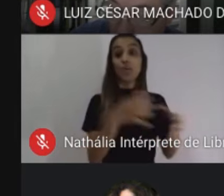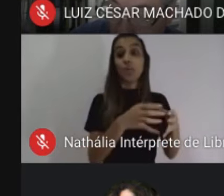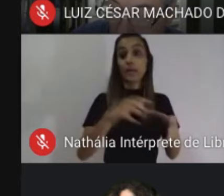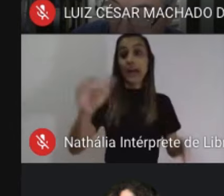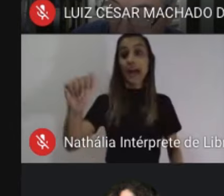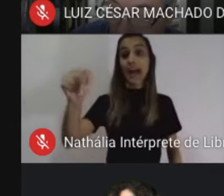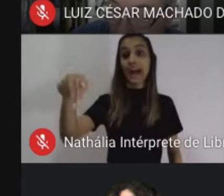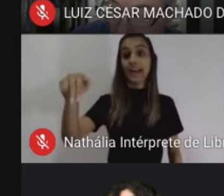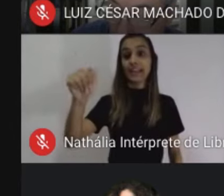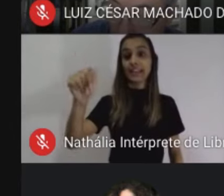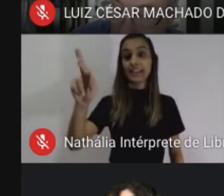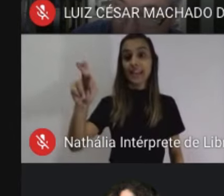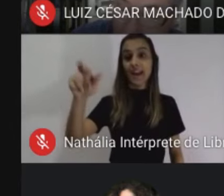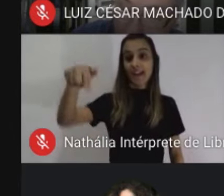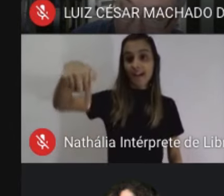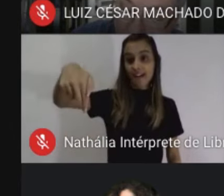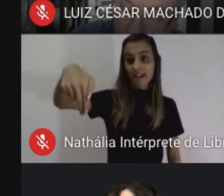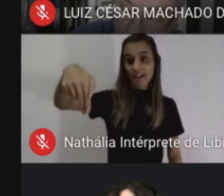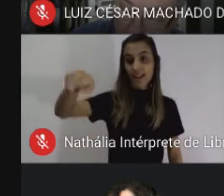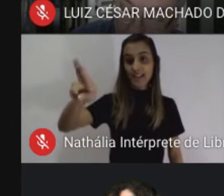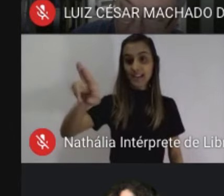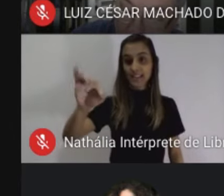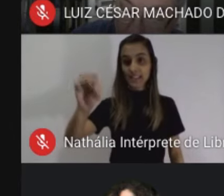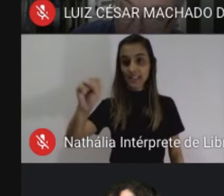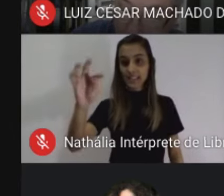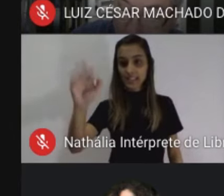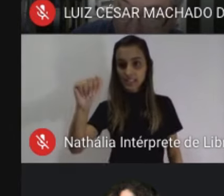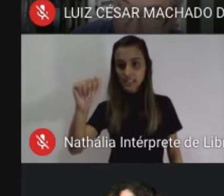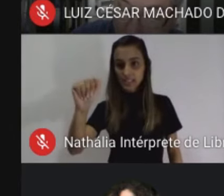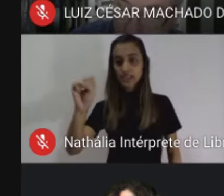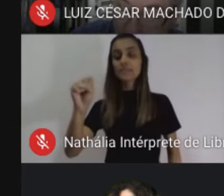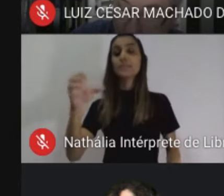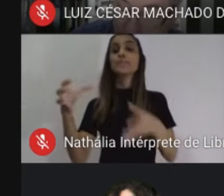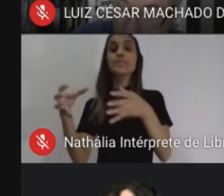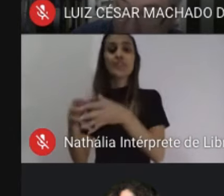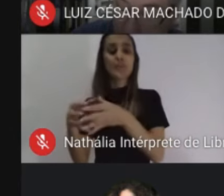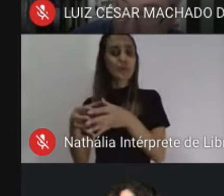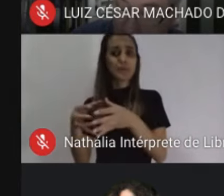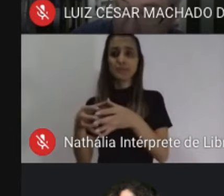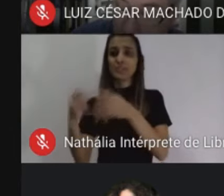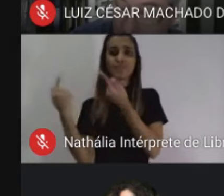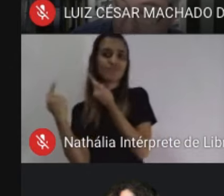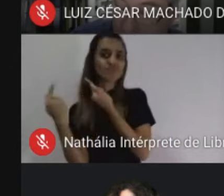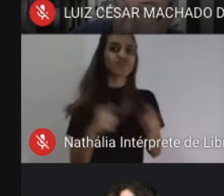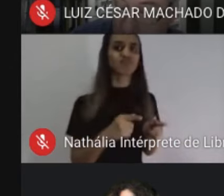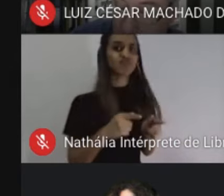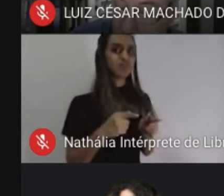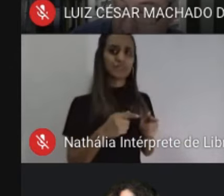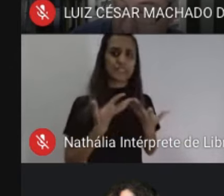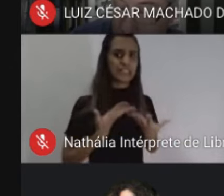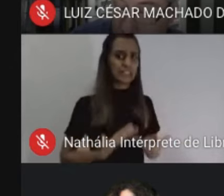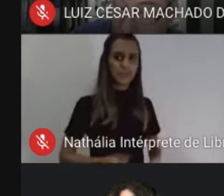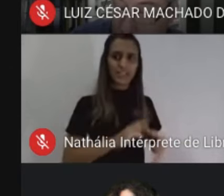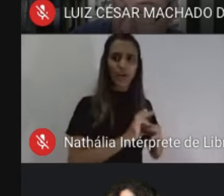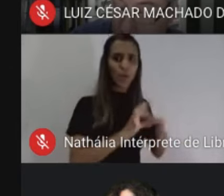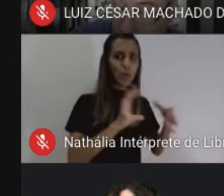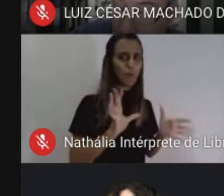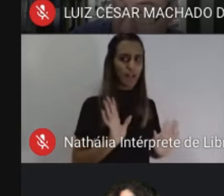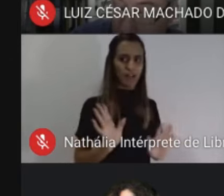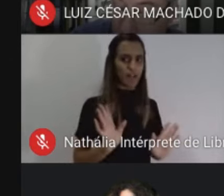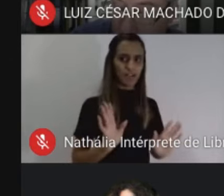estatal. Então, os anarquistas eram perseguidos pelos liberais e pelos conservadores. Tá?